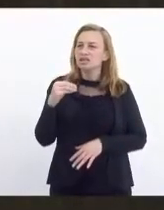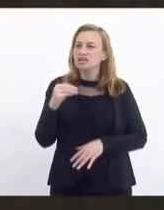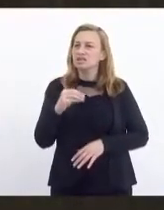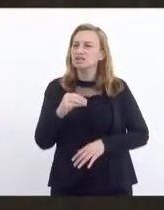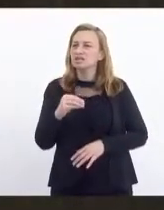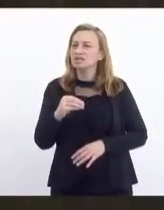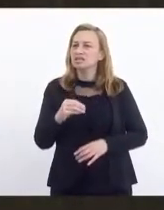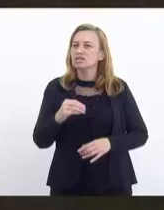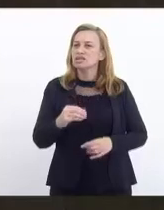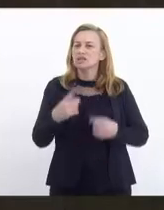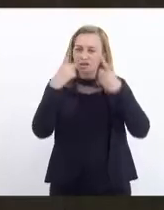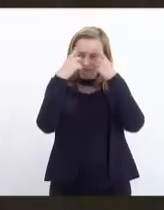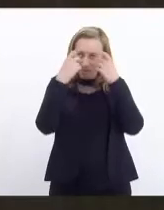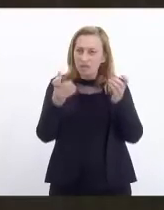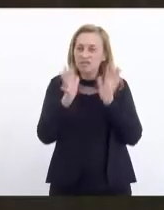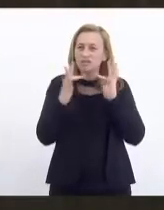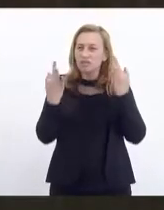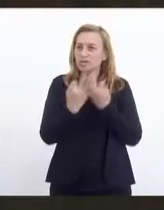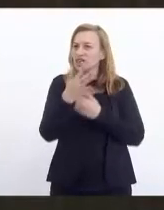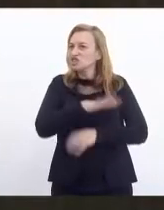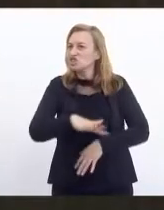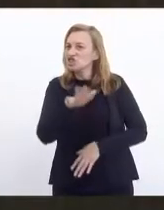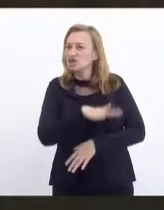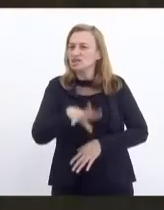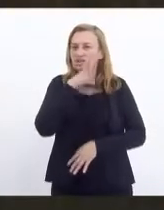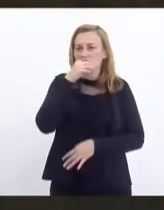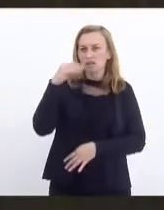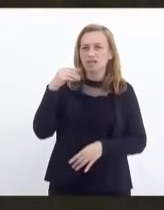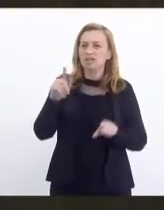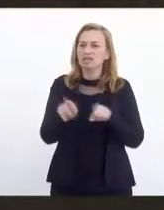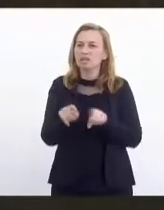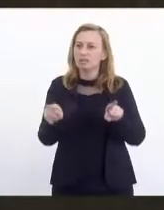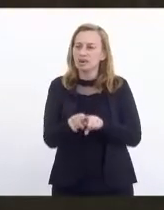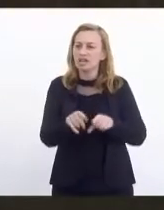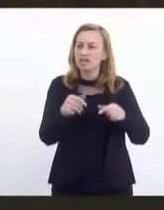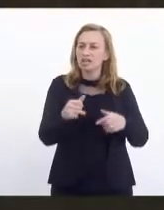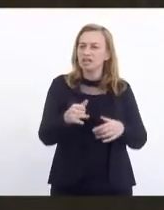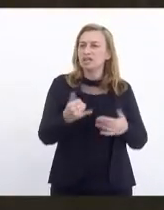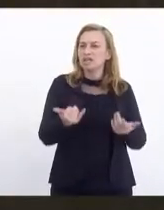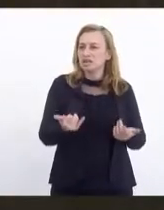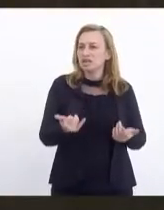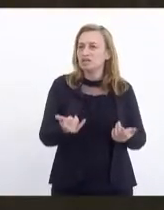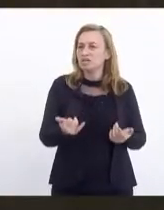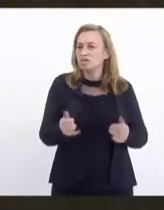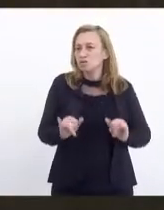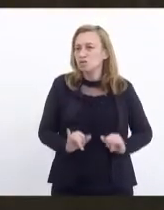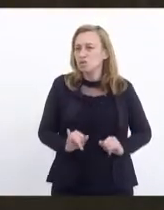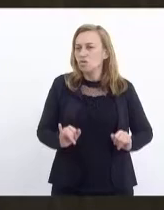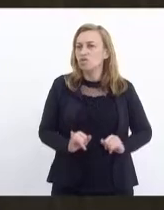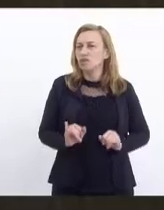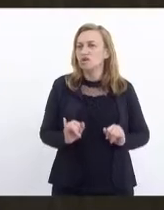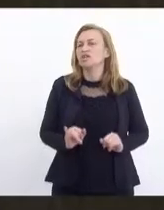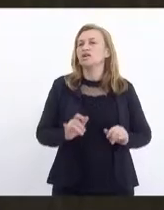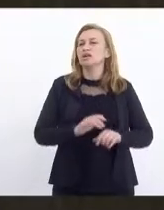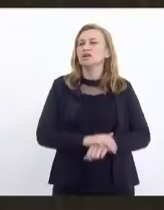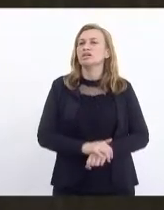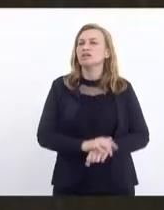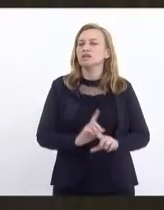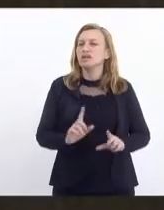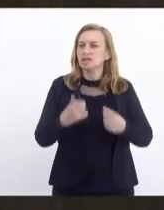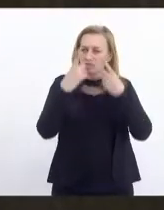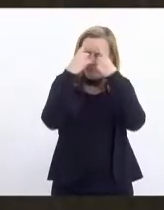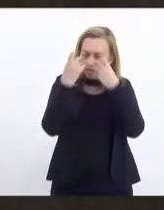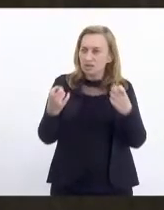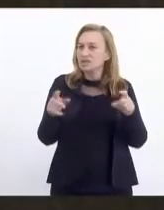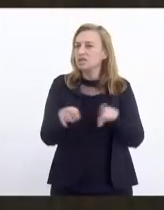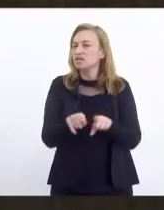cenário da violência familiar, as crianças e adolescentes também são vítimas desse ato de violência,